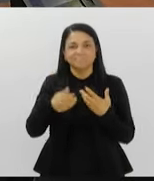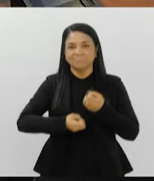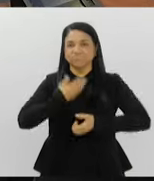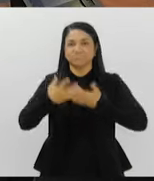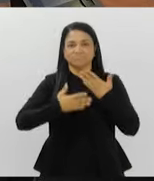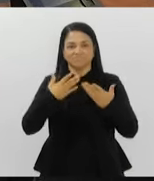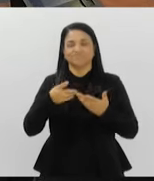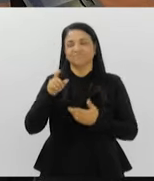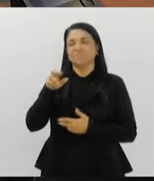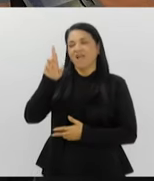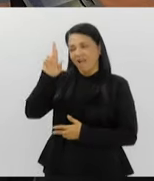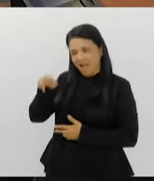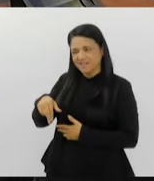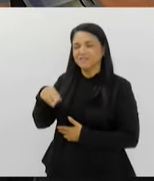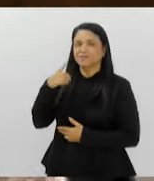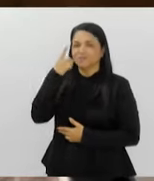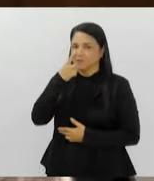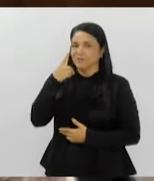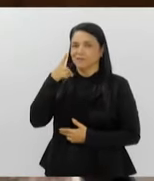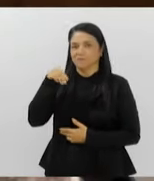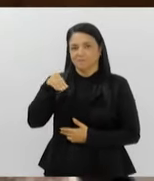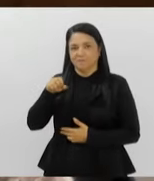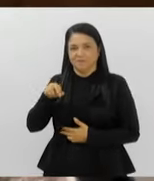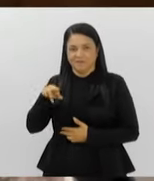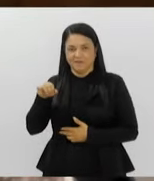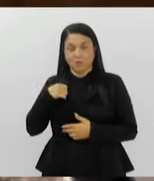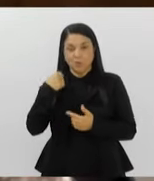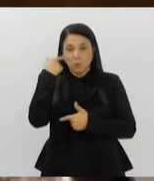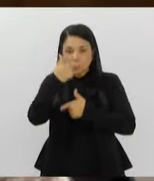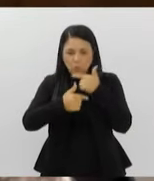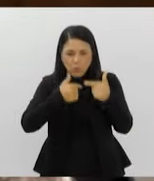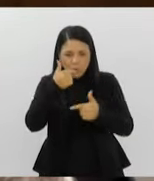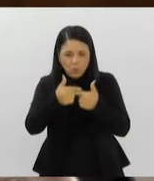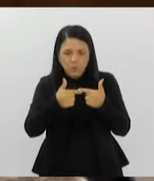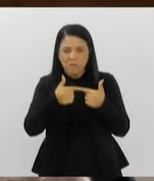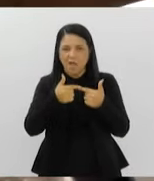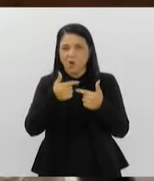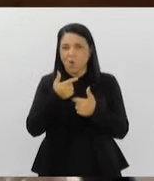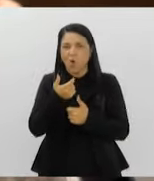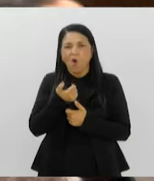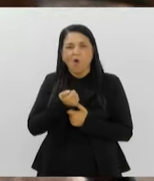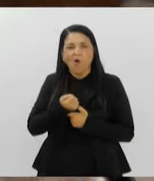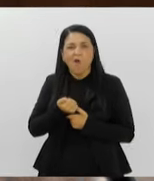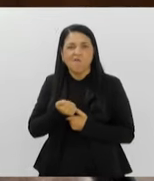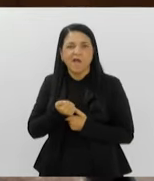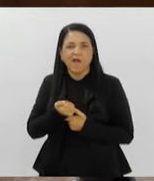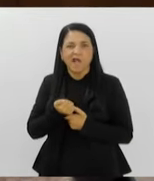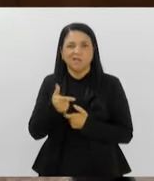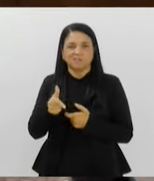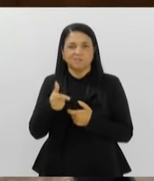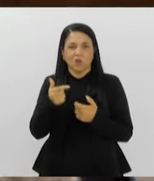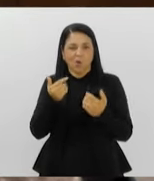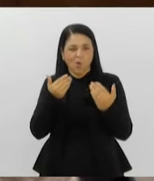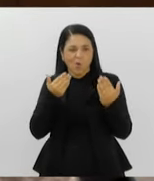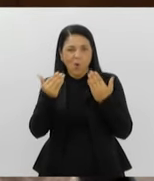está coberta de razão, né? O trabalho mais vil, mais covarde, é